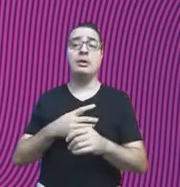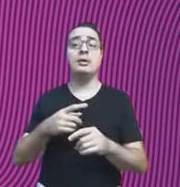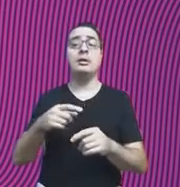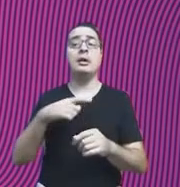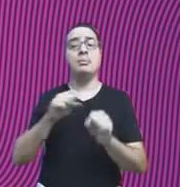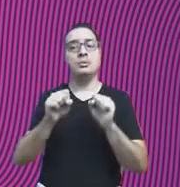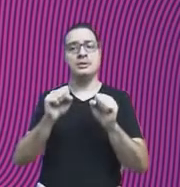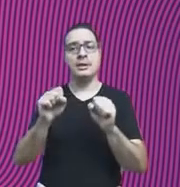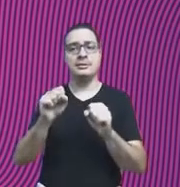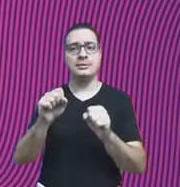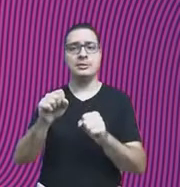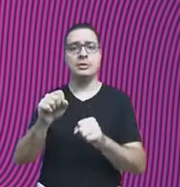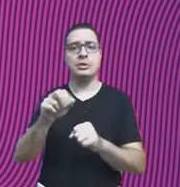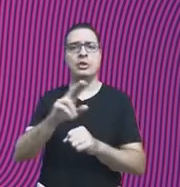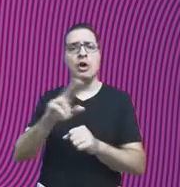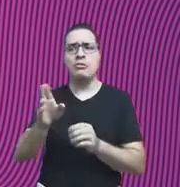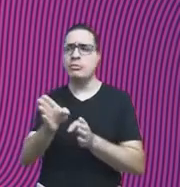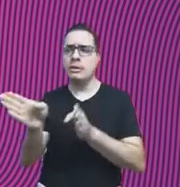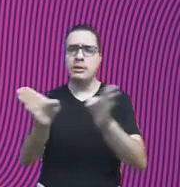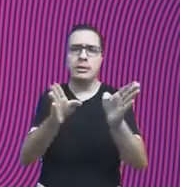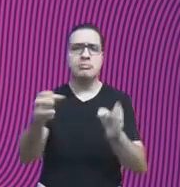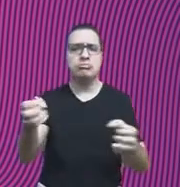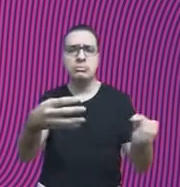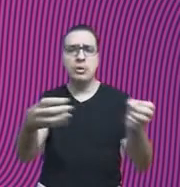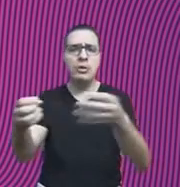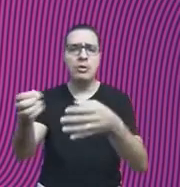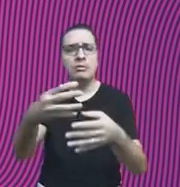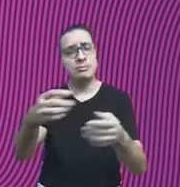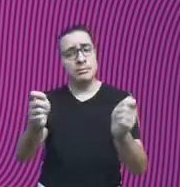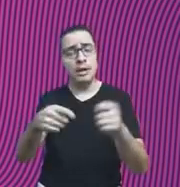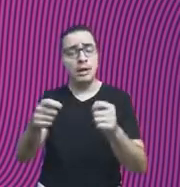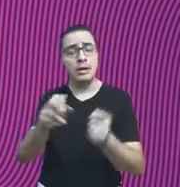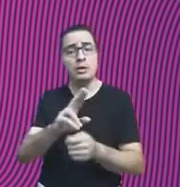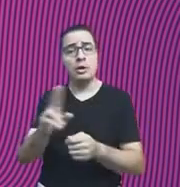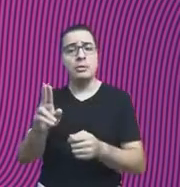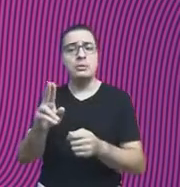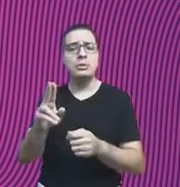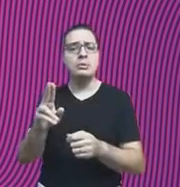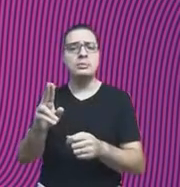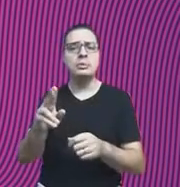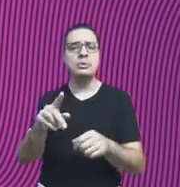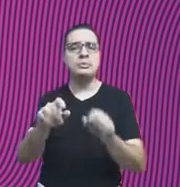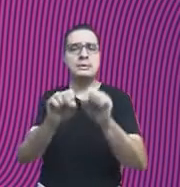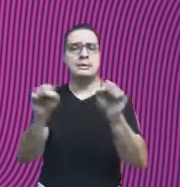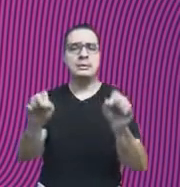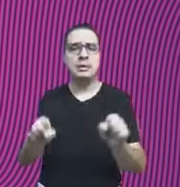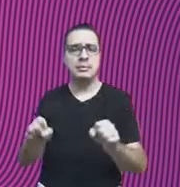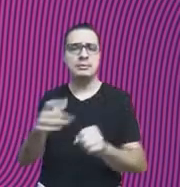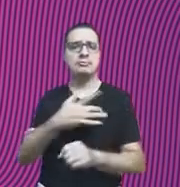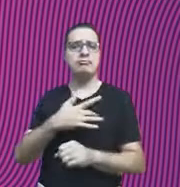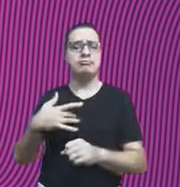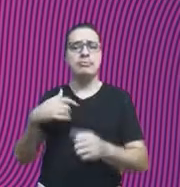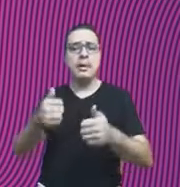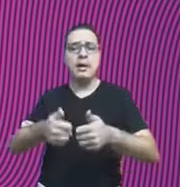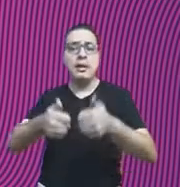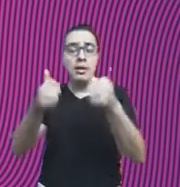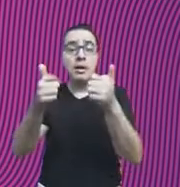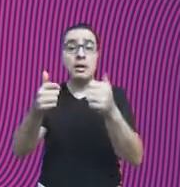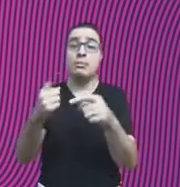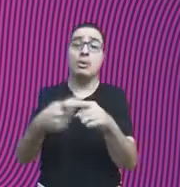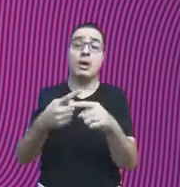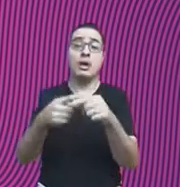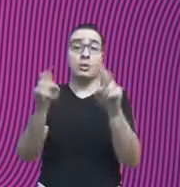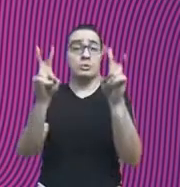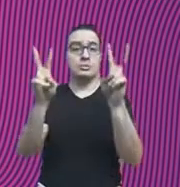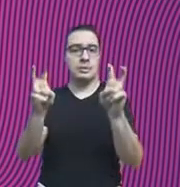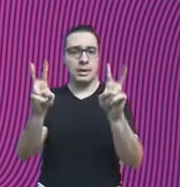novos rumos ou novos caminhos para um sistema de saúde melhor, porque os temas são temas que